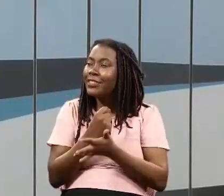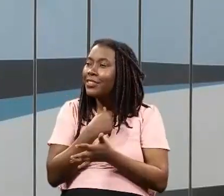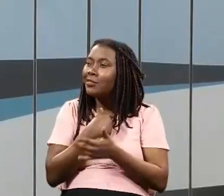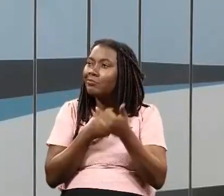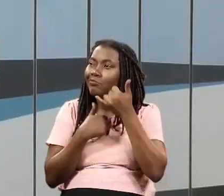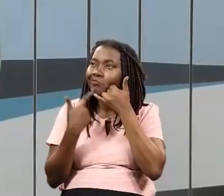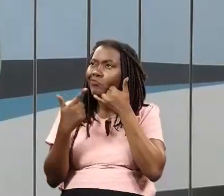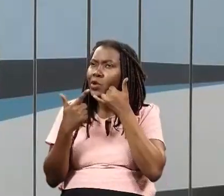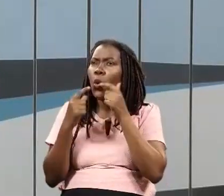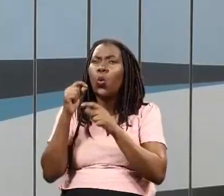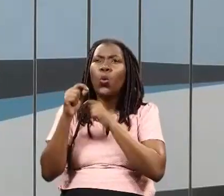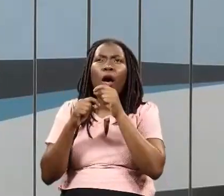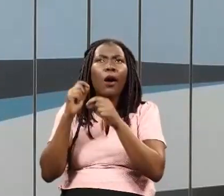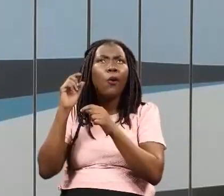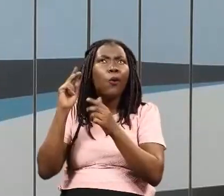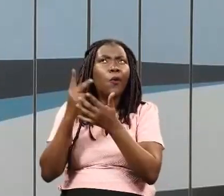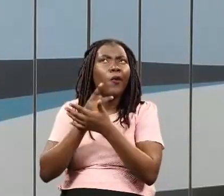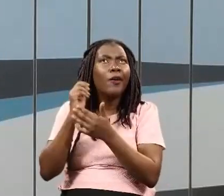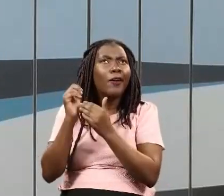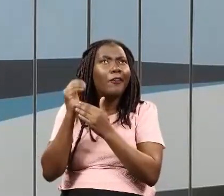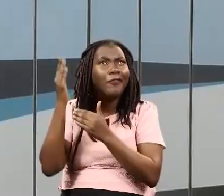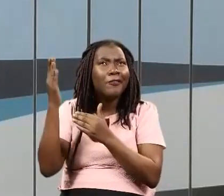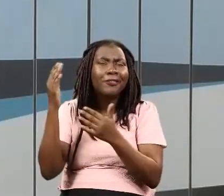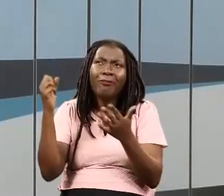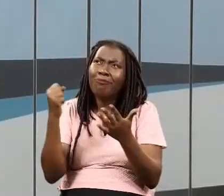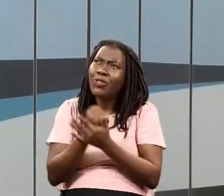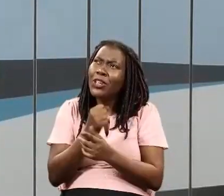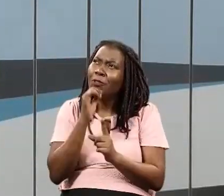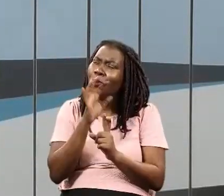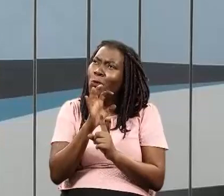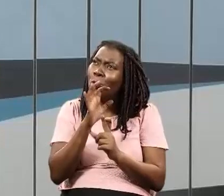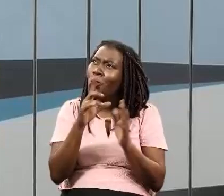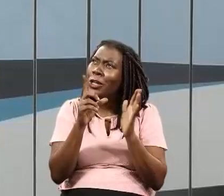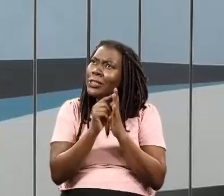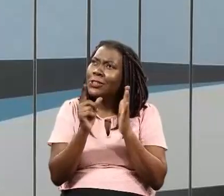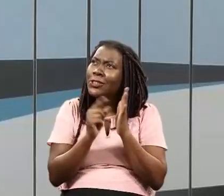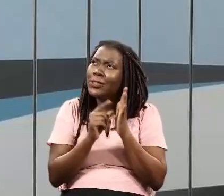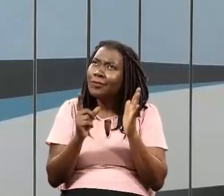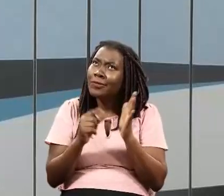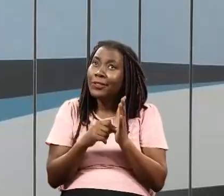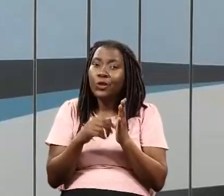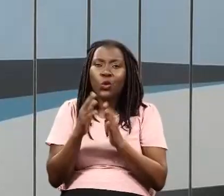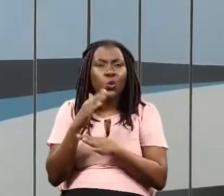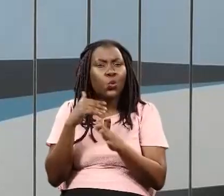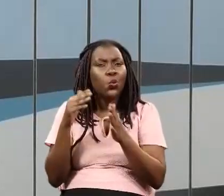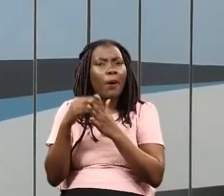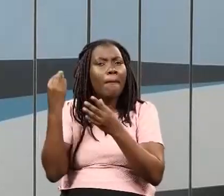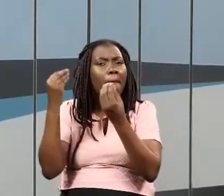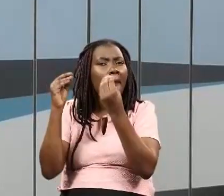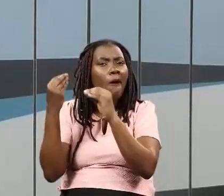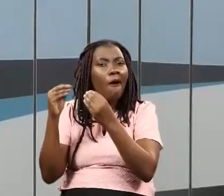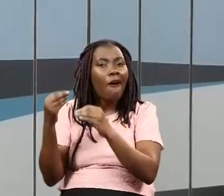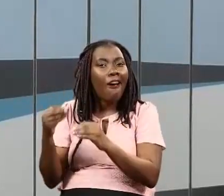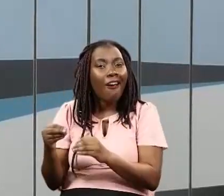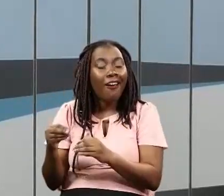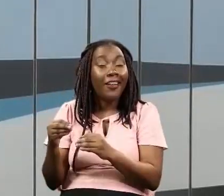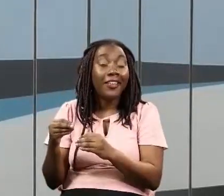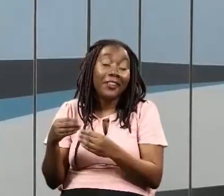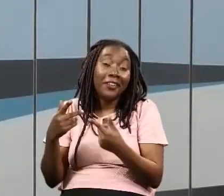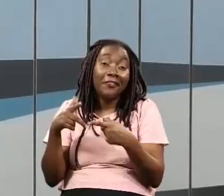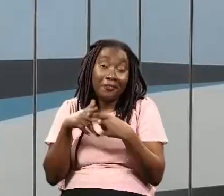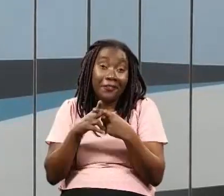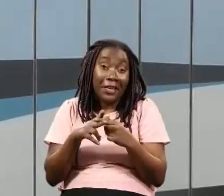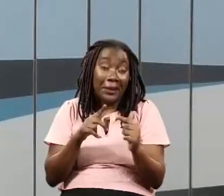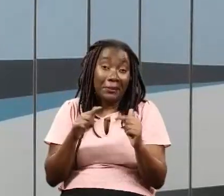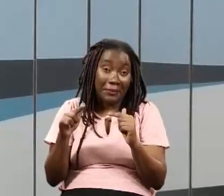está acontecendo no mundo lá fora? Nossa, os influencers digitais, né? Tudo eles postam. Isso é um mecanismo de trabalho, é ferramenta de